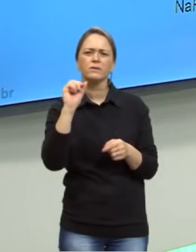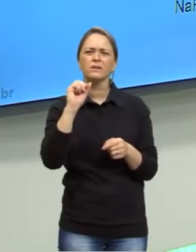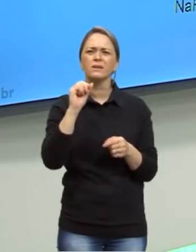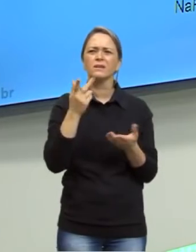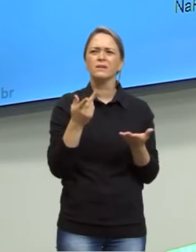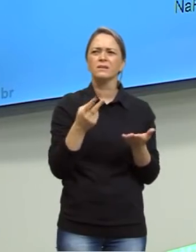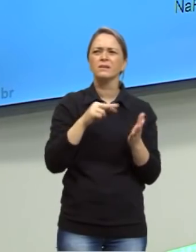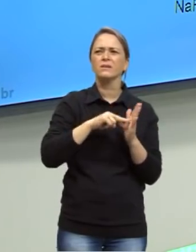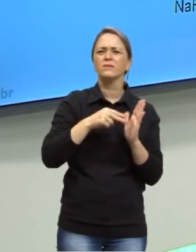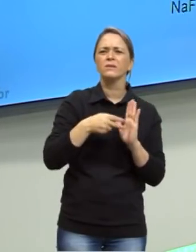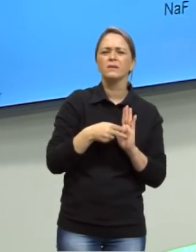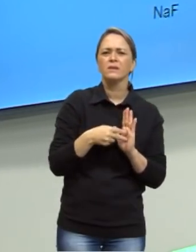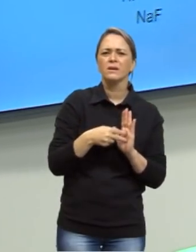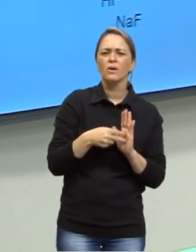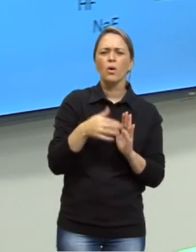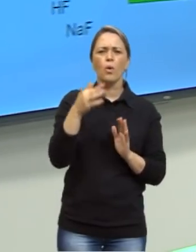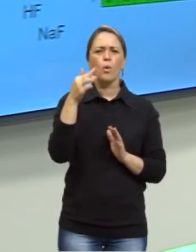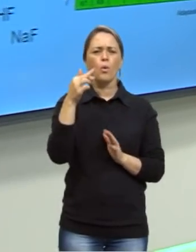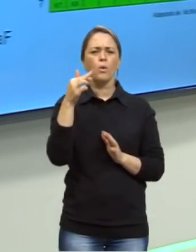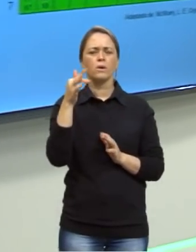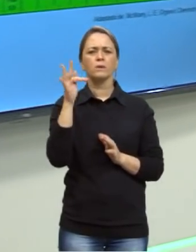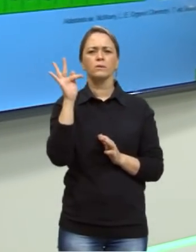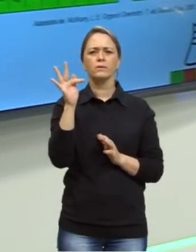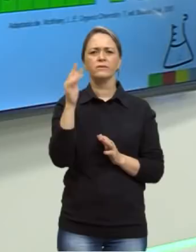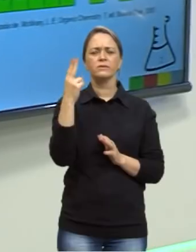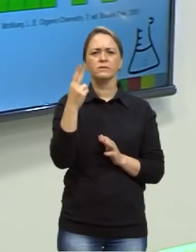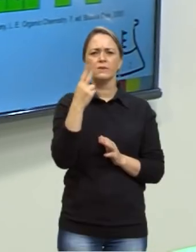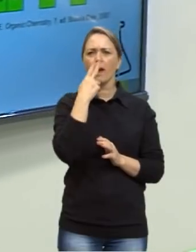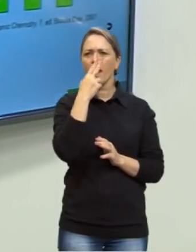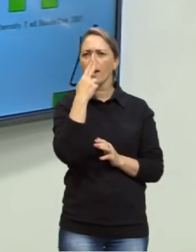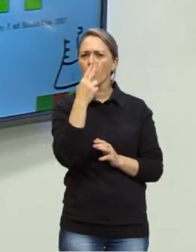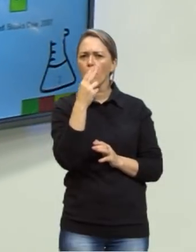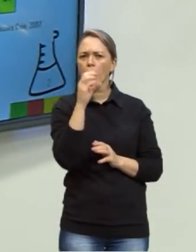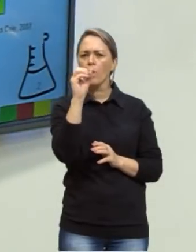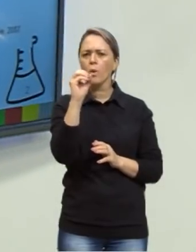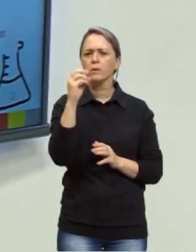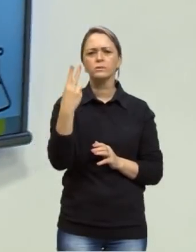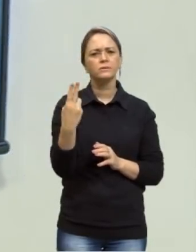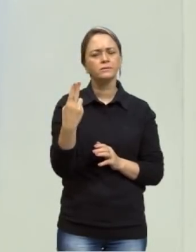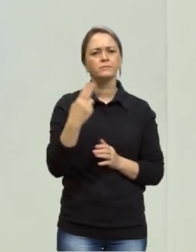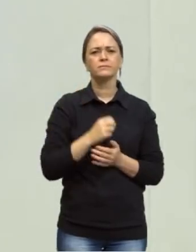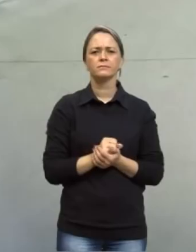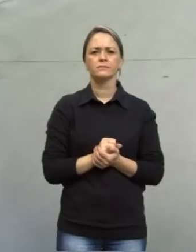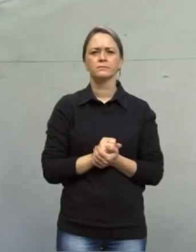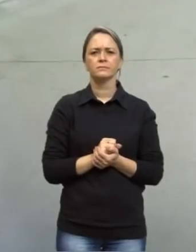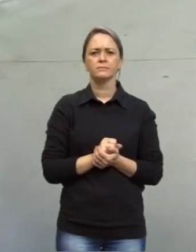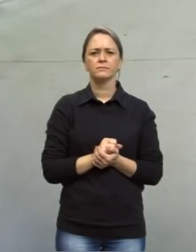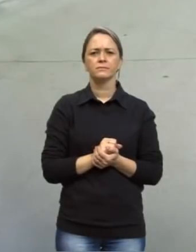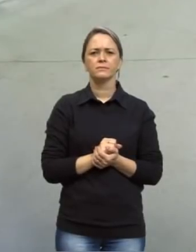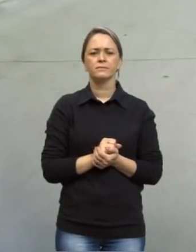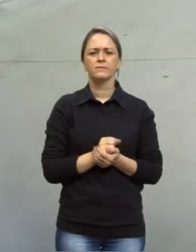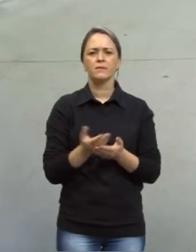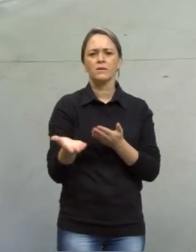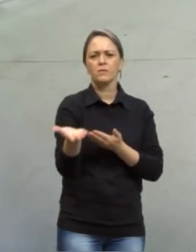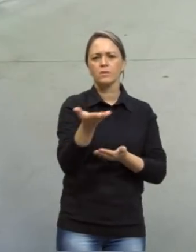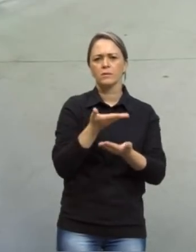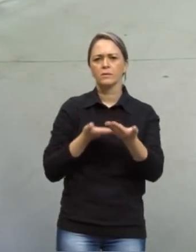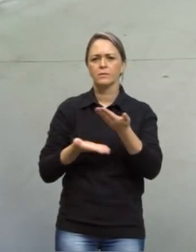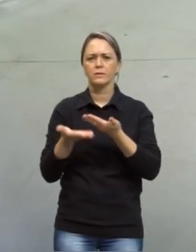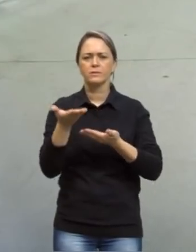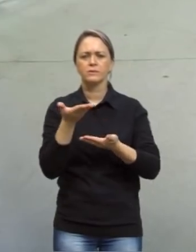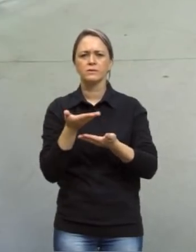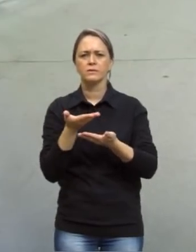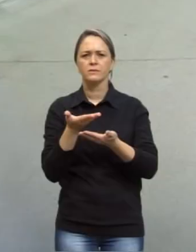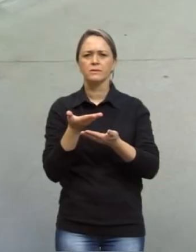e o f2 ele é que nem o caso do oxigênio tá ó ele vai estar compartilhando